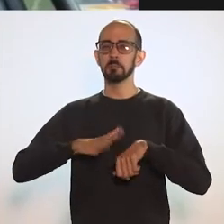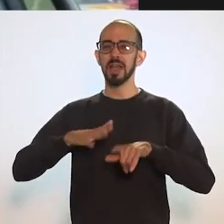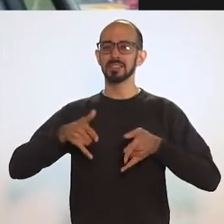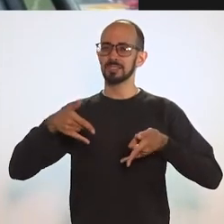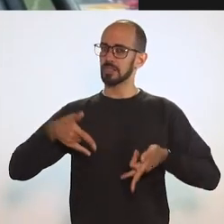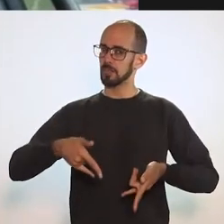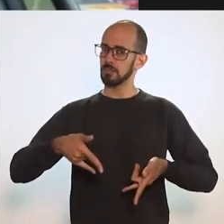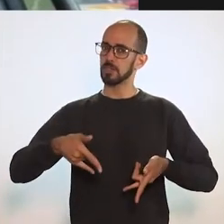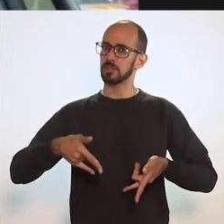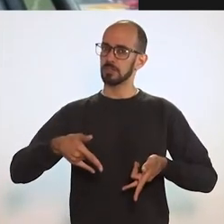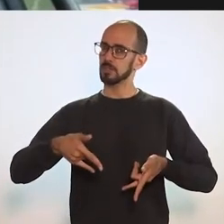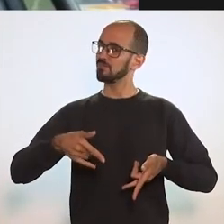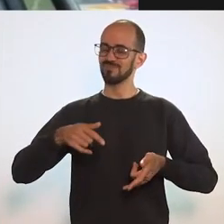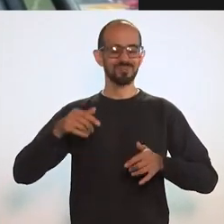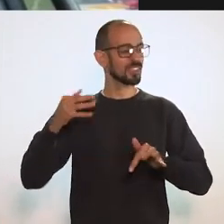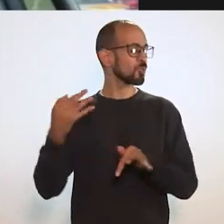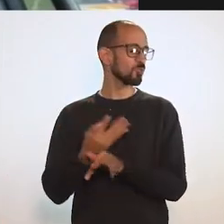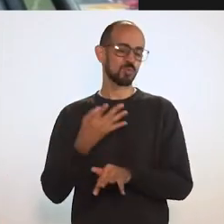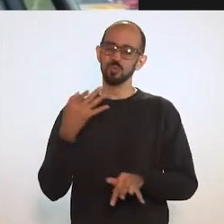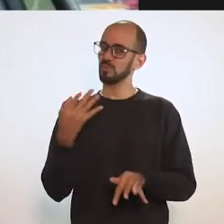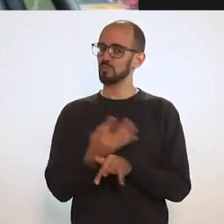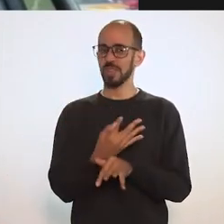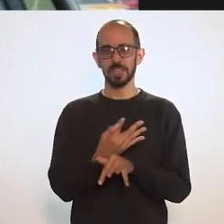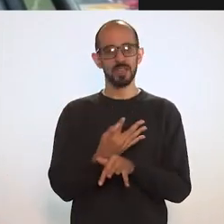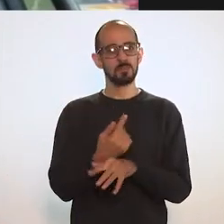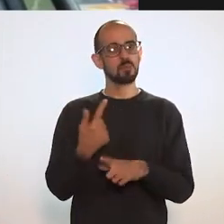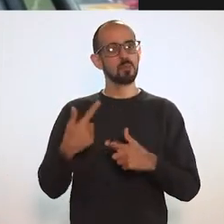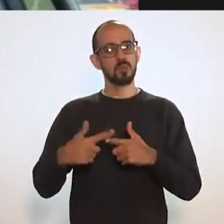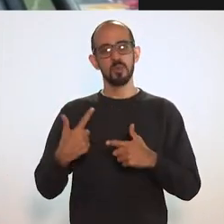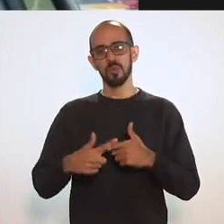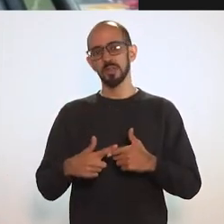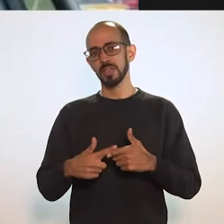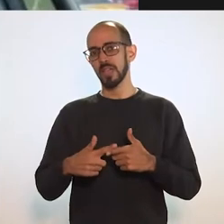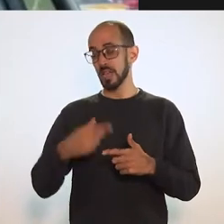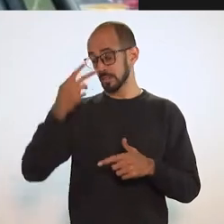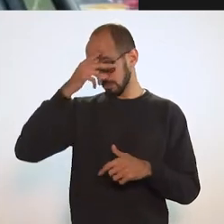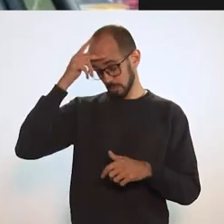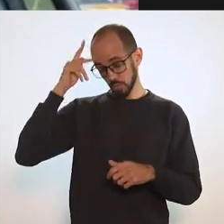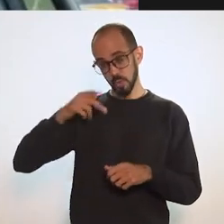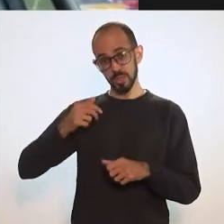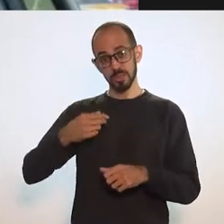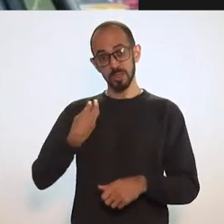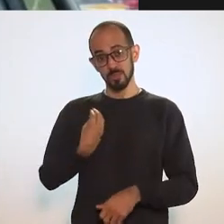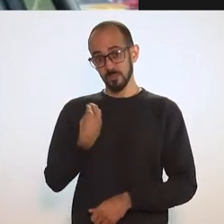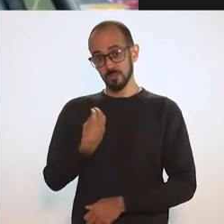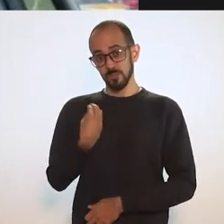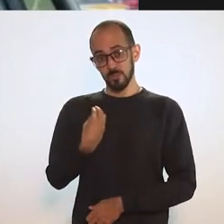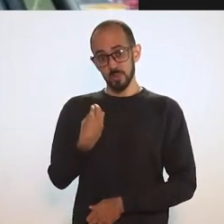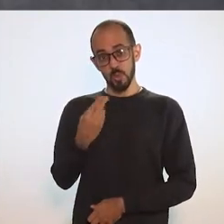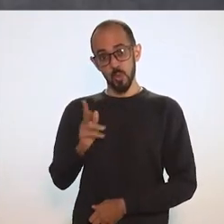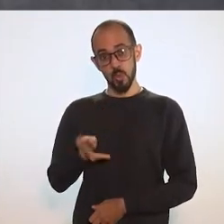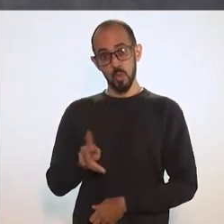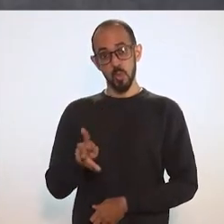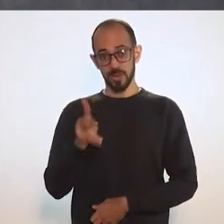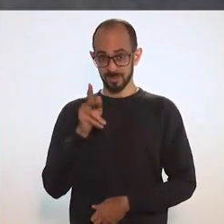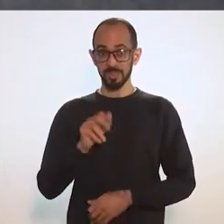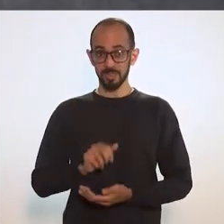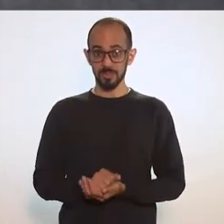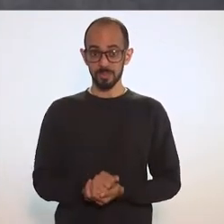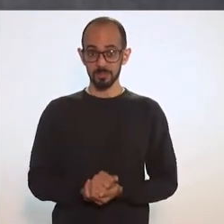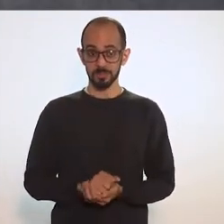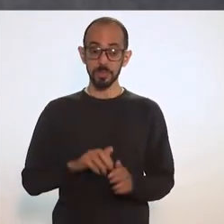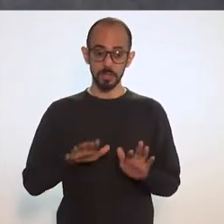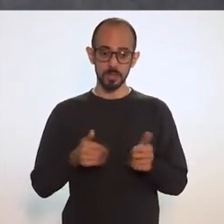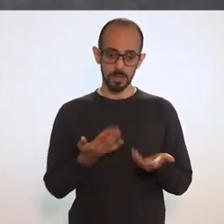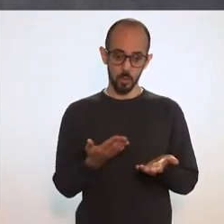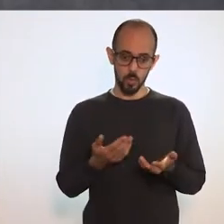Então, a gente não tem leite suficiente, principalmente porque as pessoas estão sobrevivendo. E isso é bom dentro dos hospitais. Até então, pela questão da idade, a